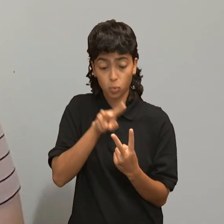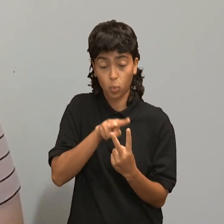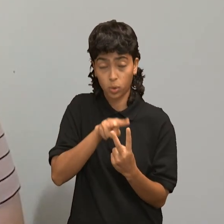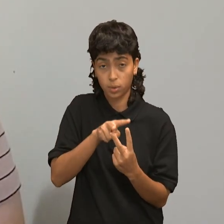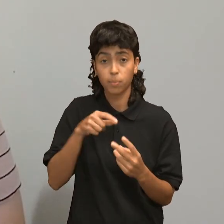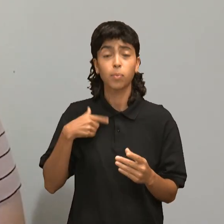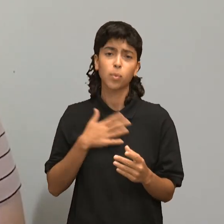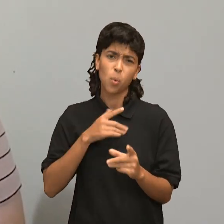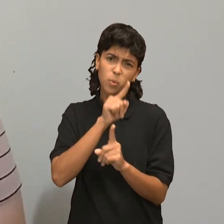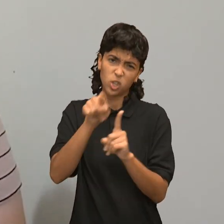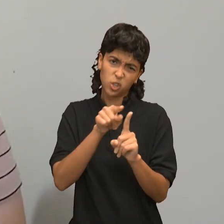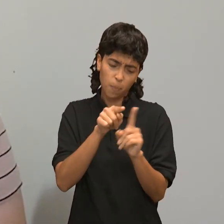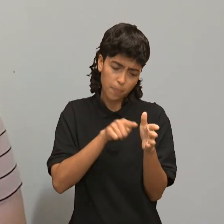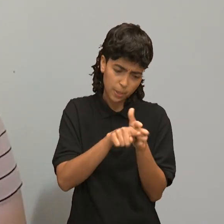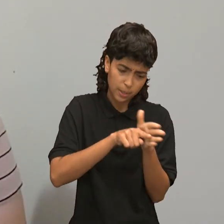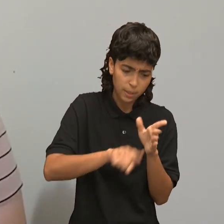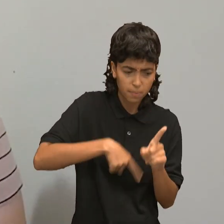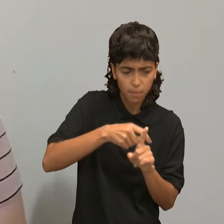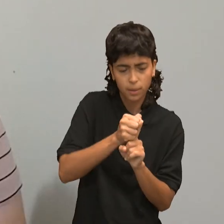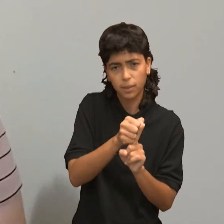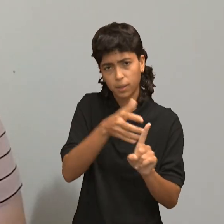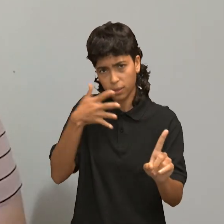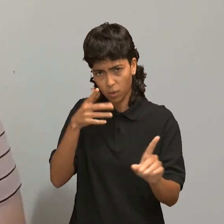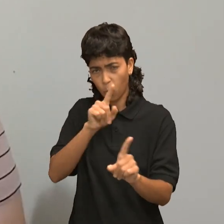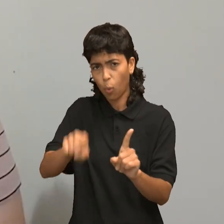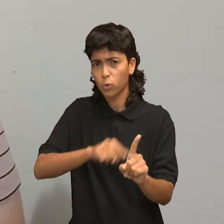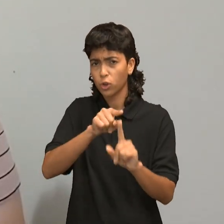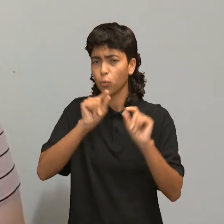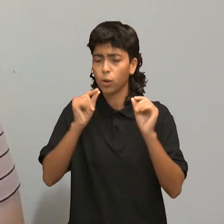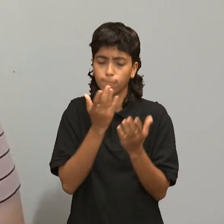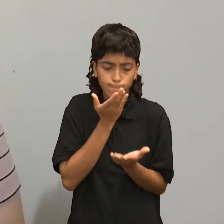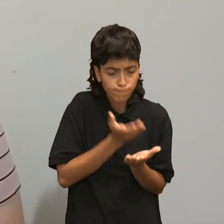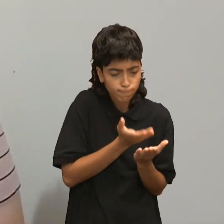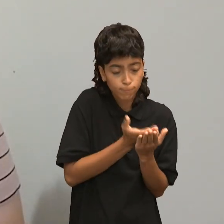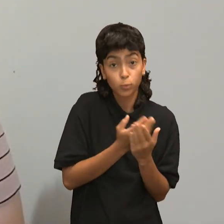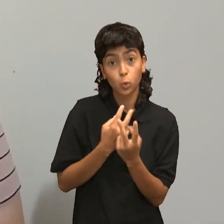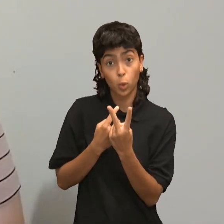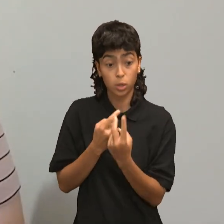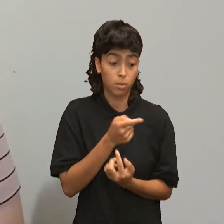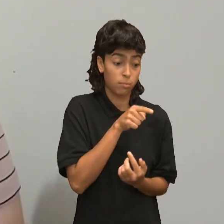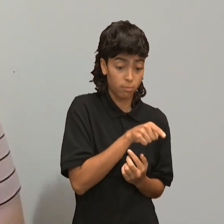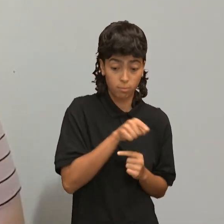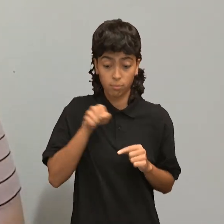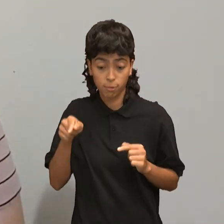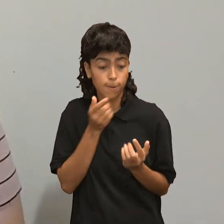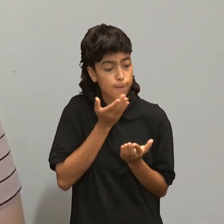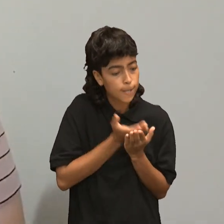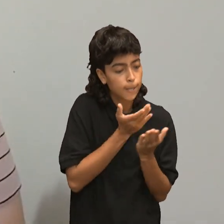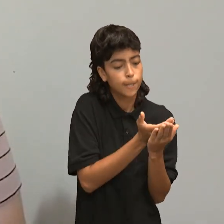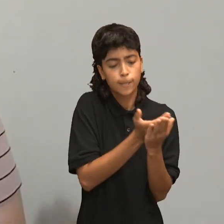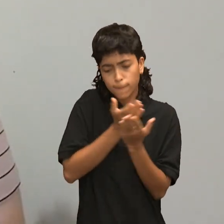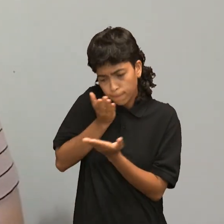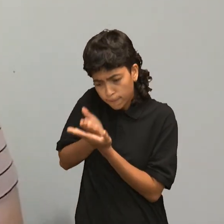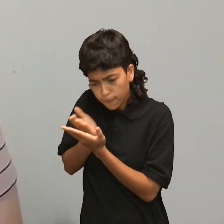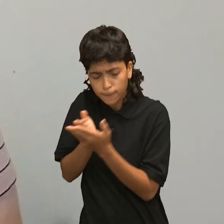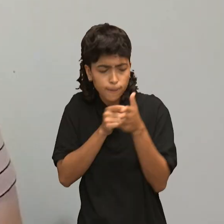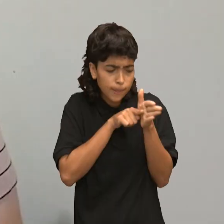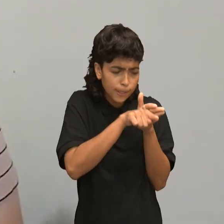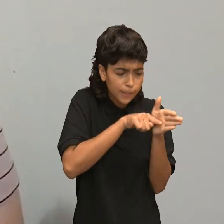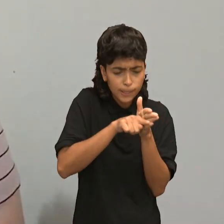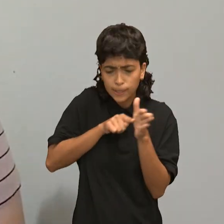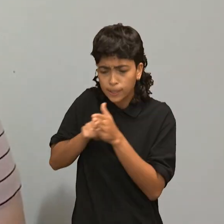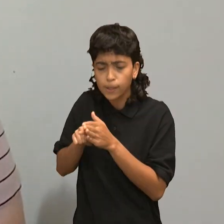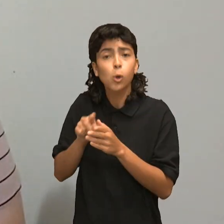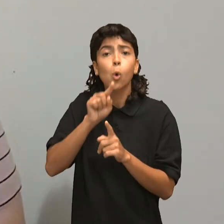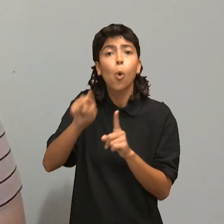da extensão, é fazer o estudo dessas espécies para que elas possam ser inseridas como